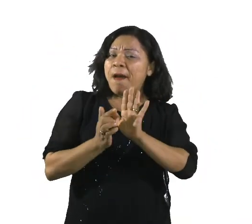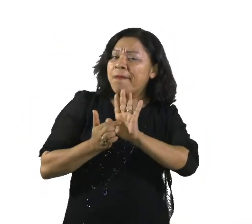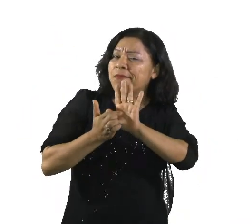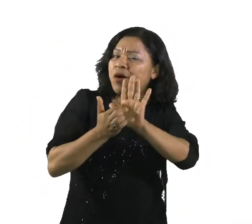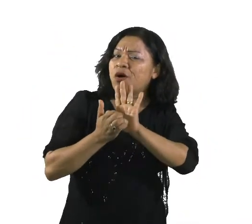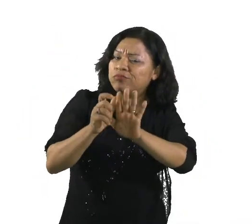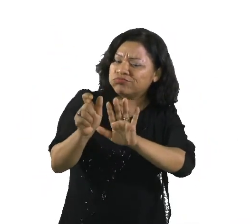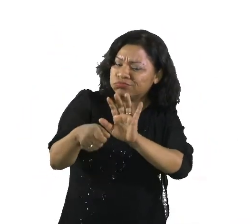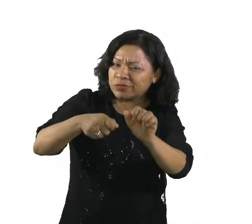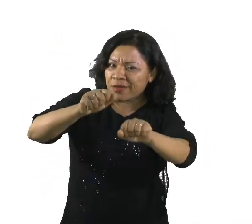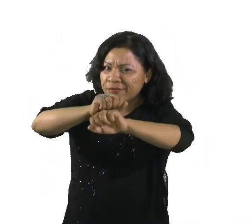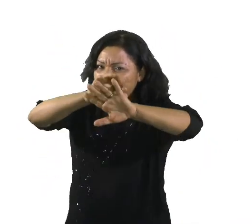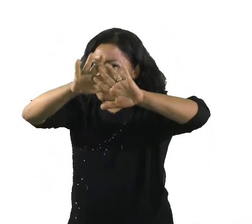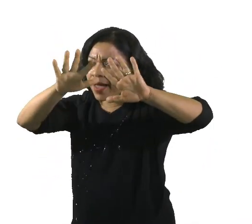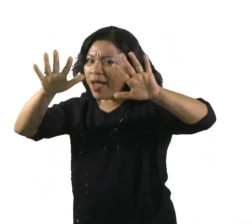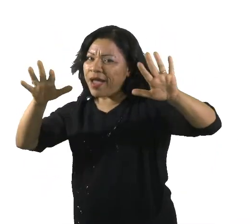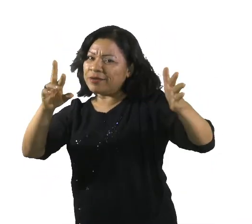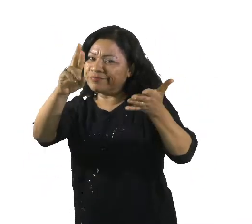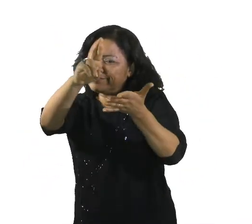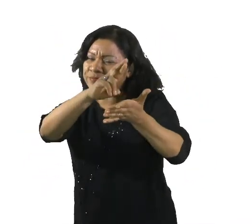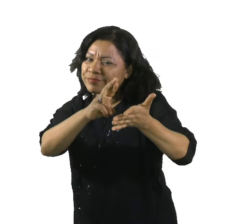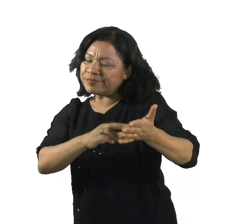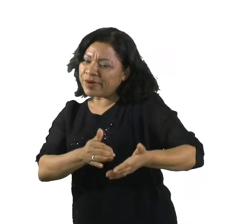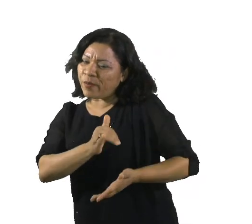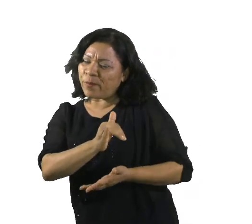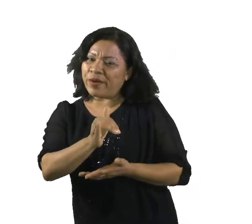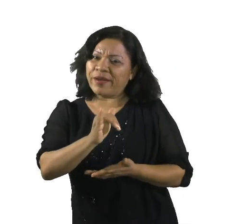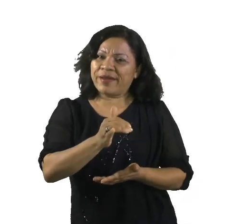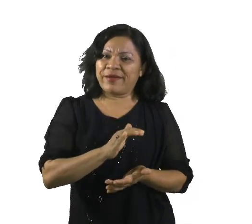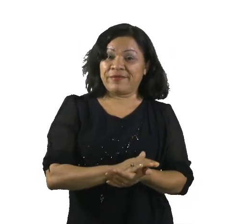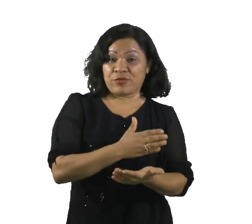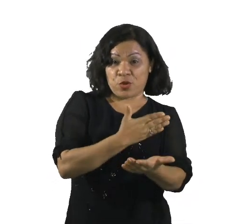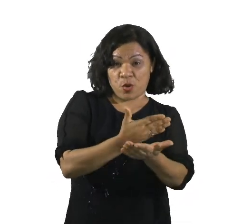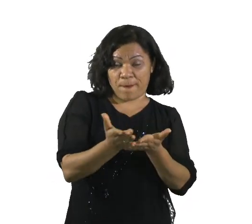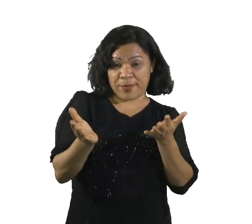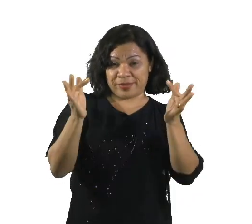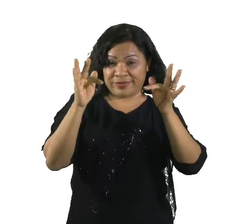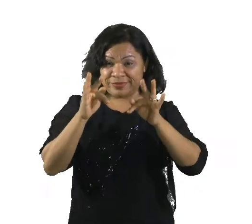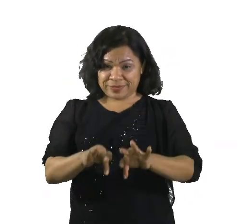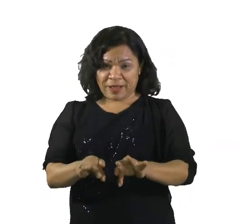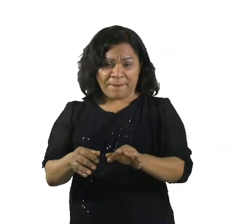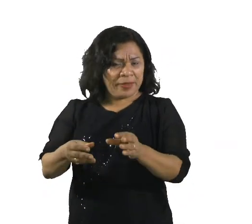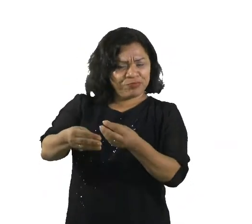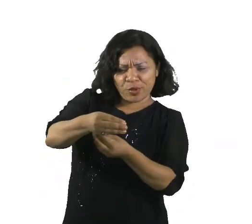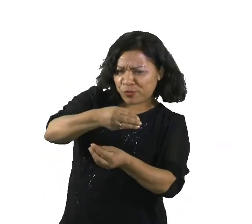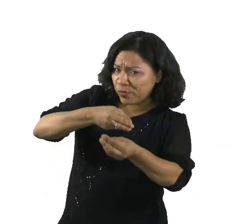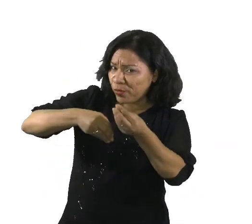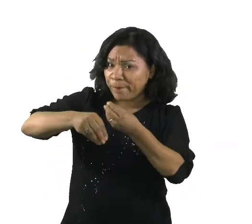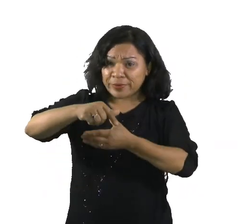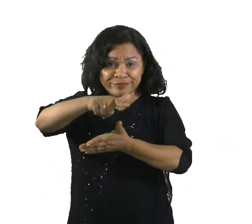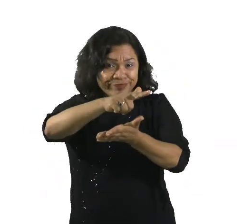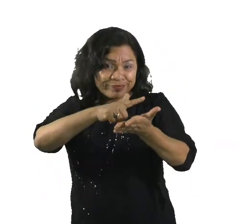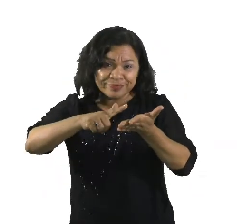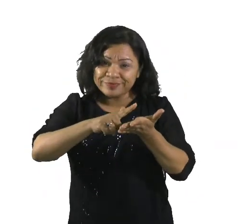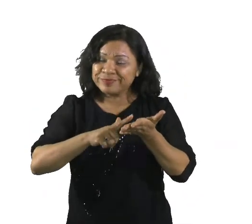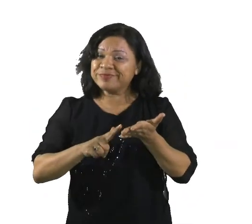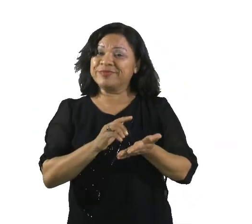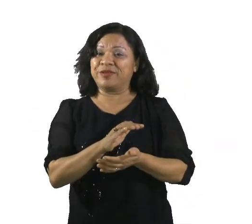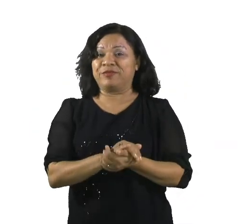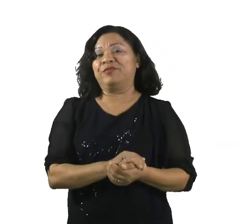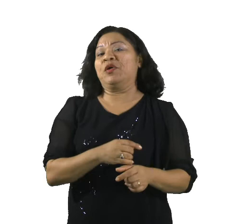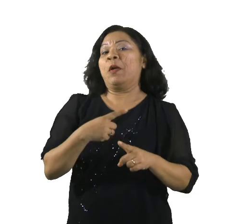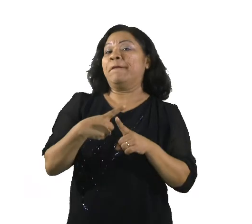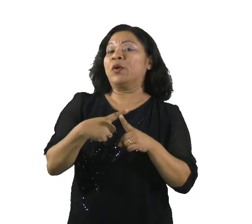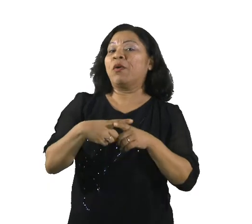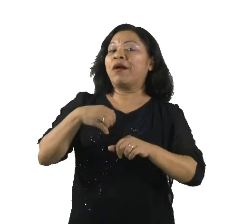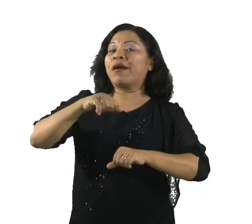enredo. Achei mais fácil começar e terminar a história sem misturar com outras leituras, porque como há muitos